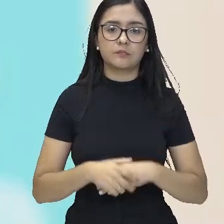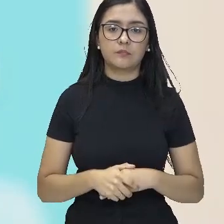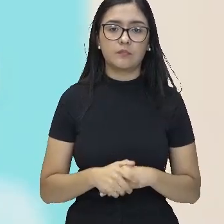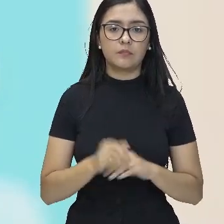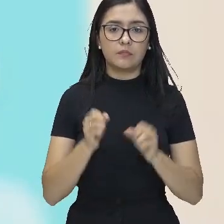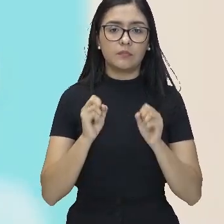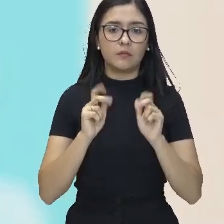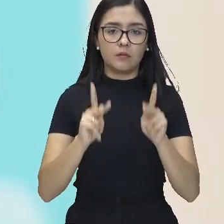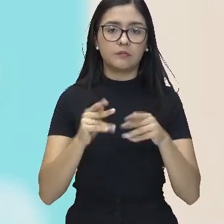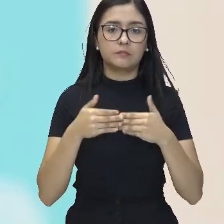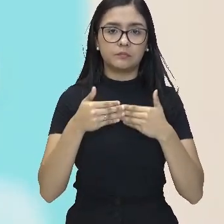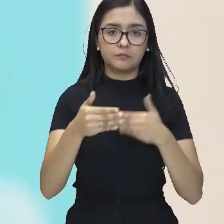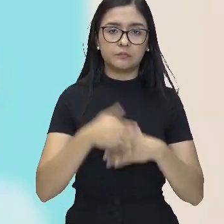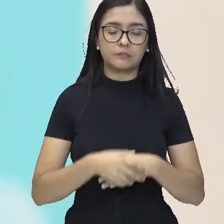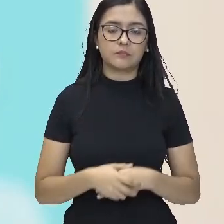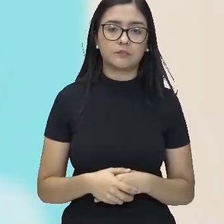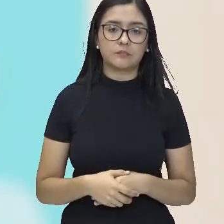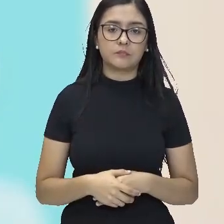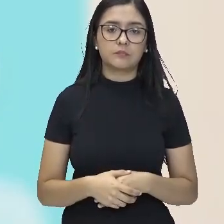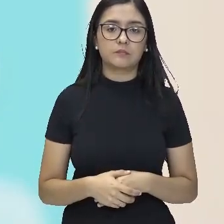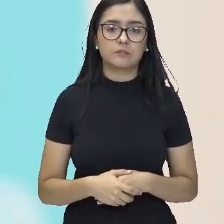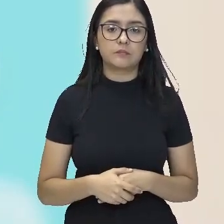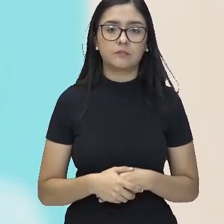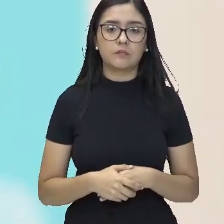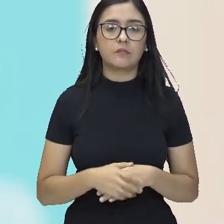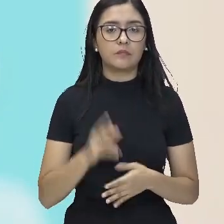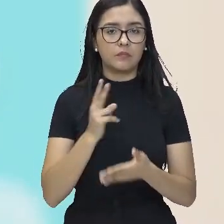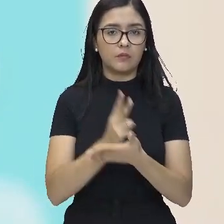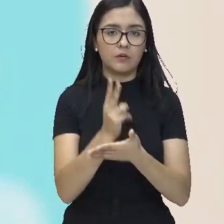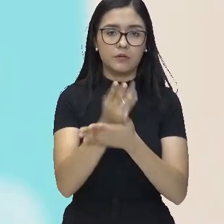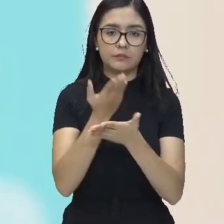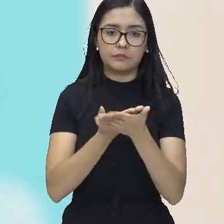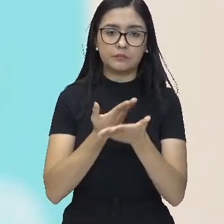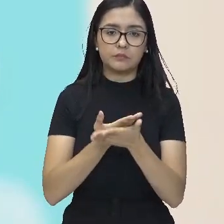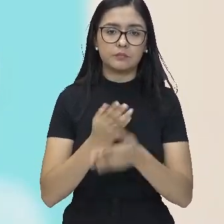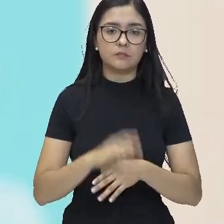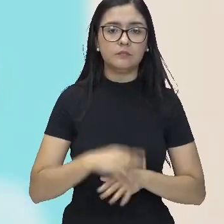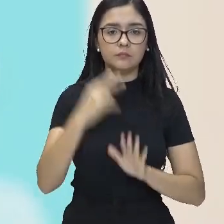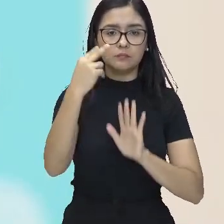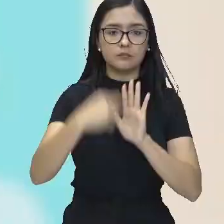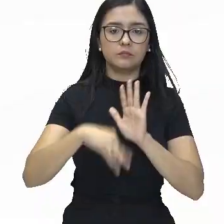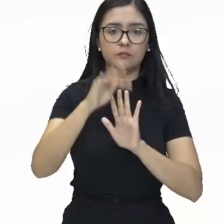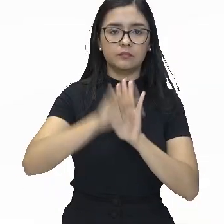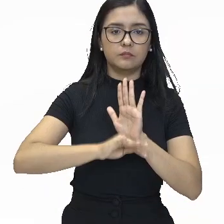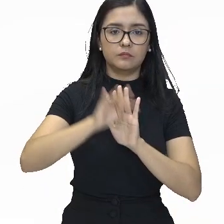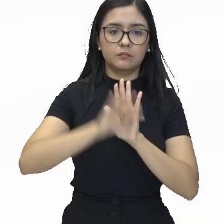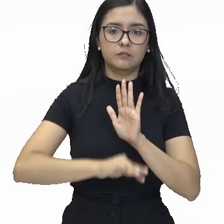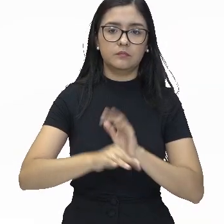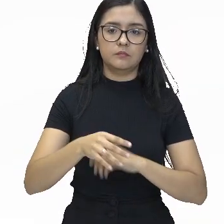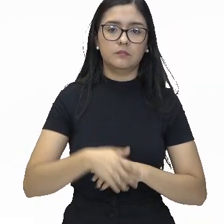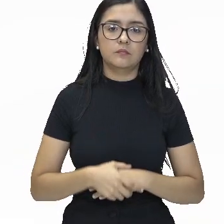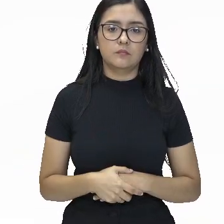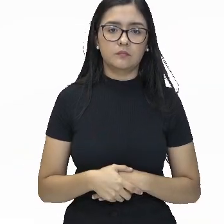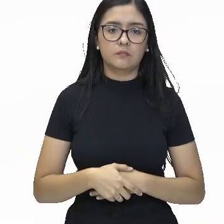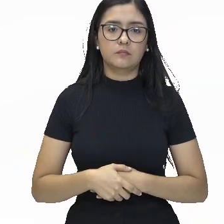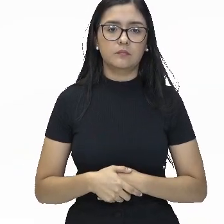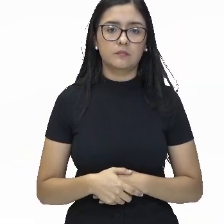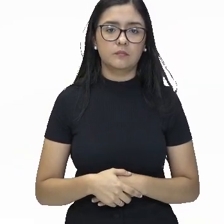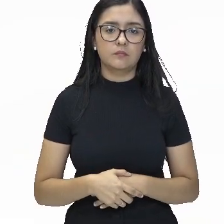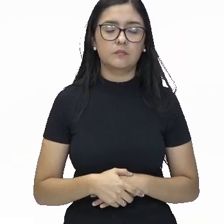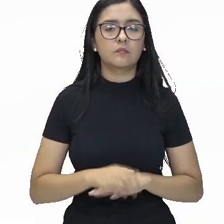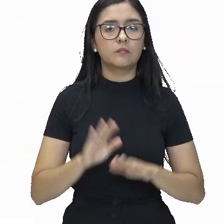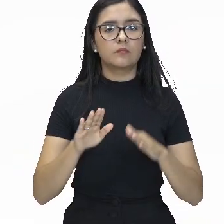Tá certo? Compreenderam? Mas vamos continuar. Vamos ler esse texto e depois a gente